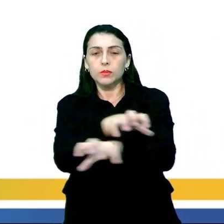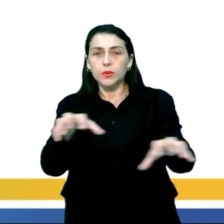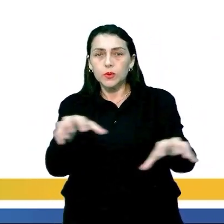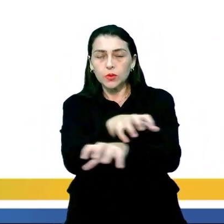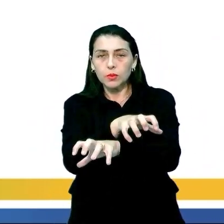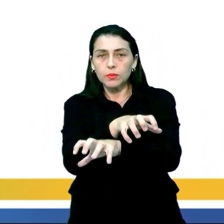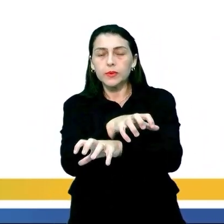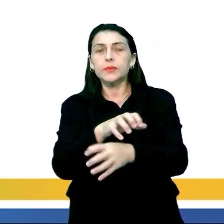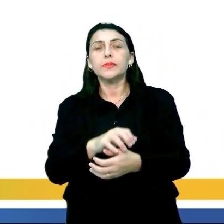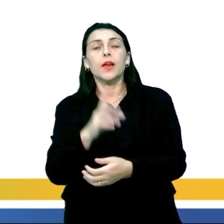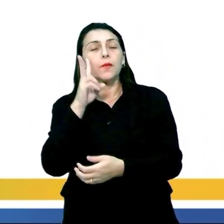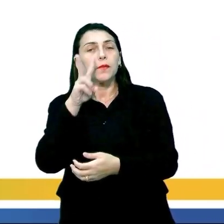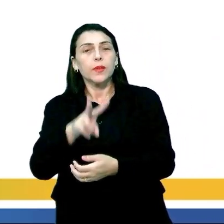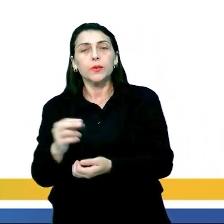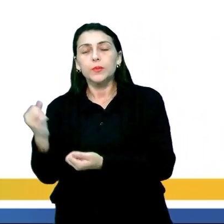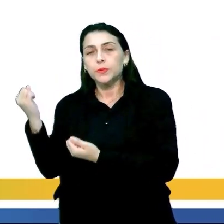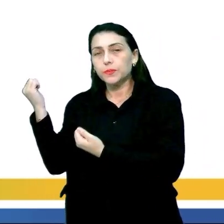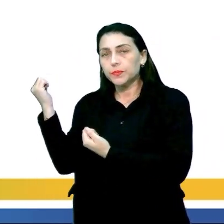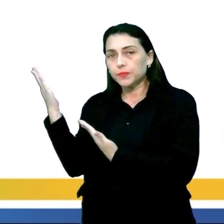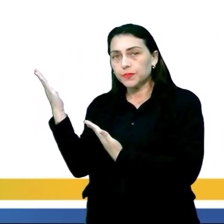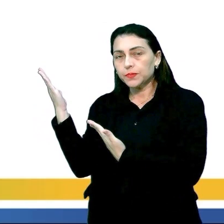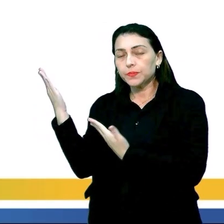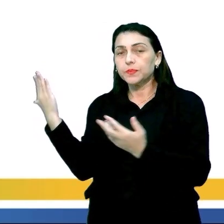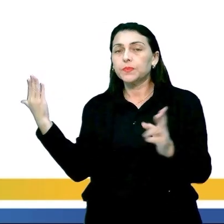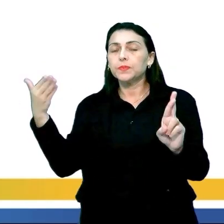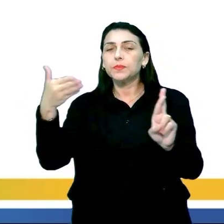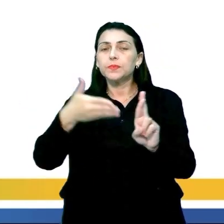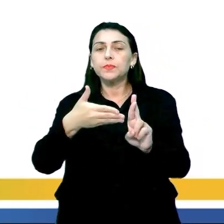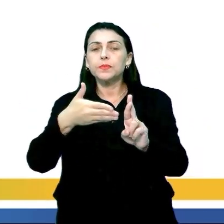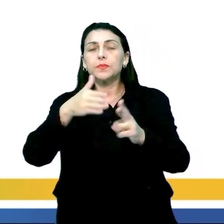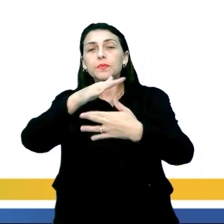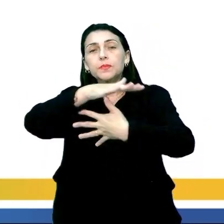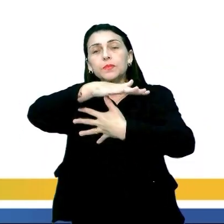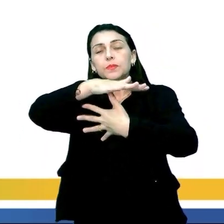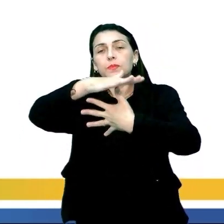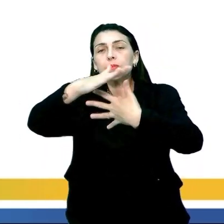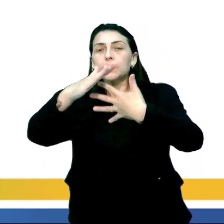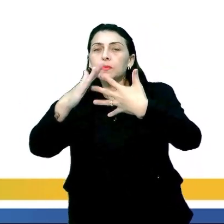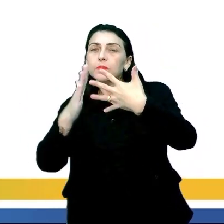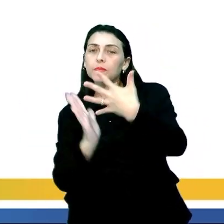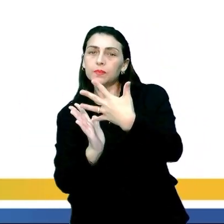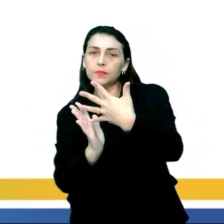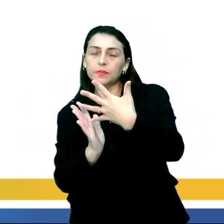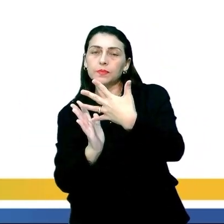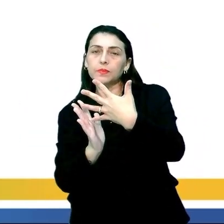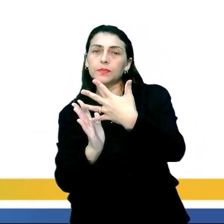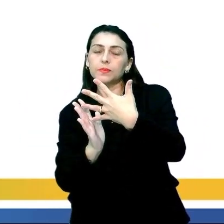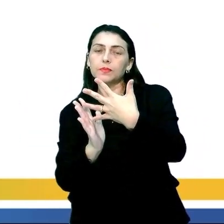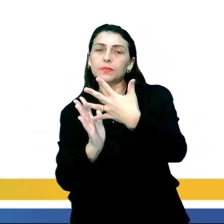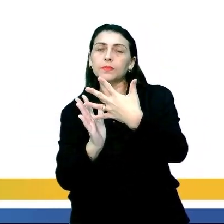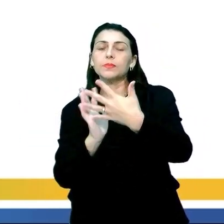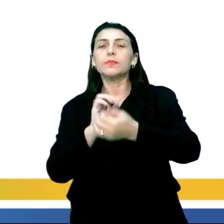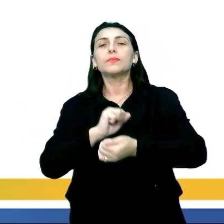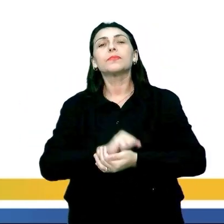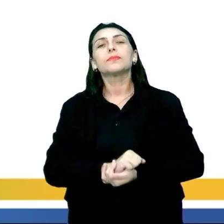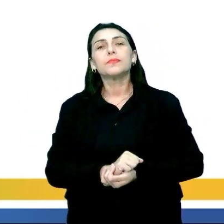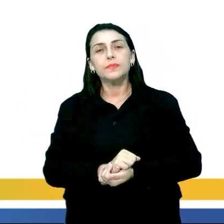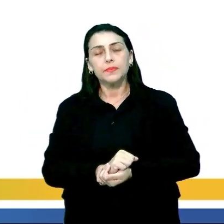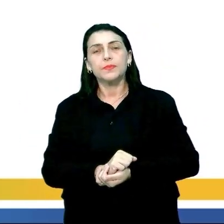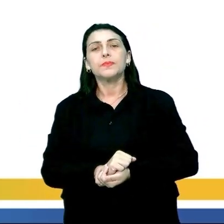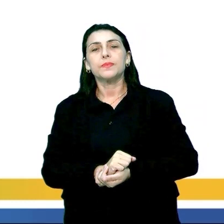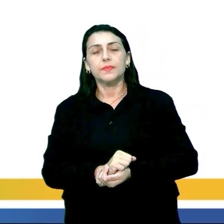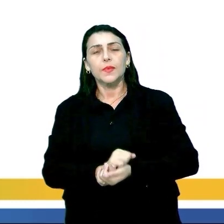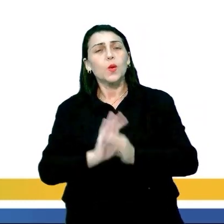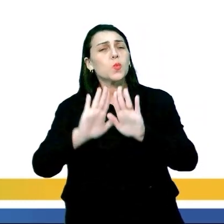bioma? A gente está vendo aqui representado o bioma chamado de Mata